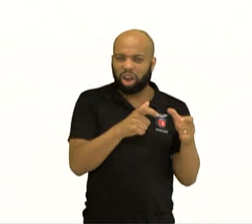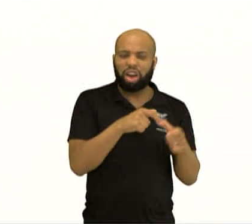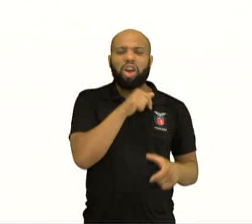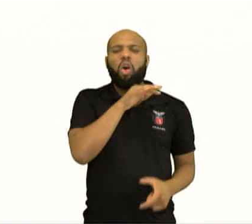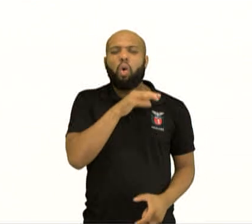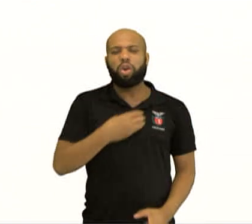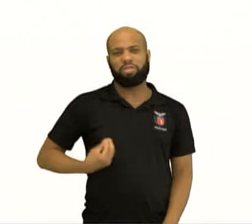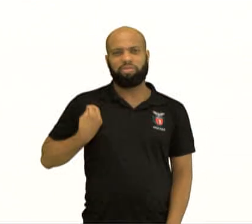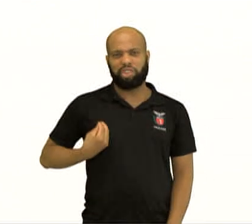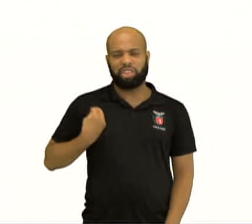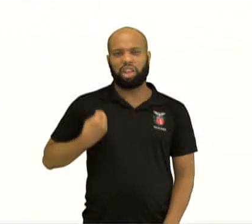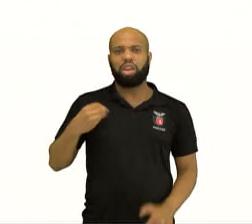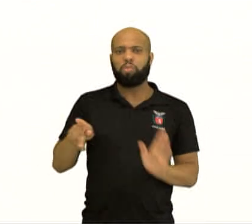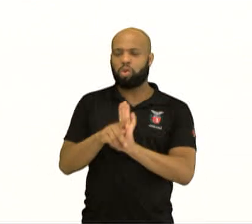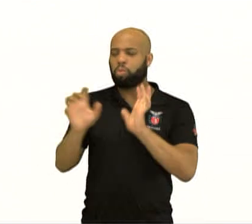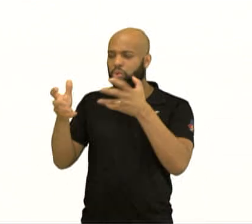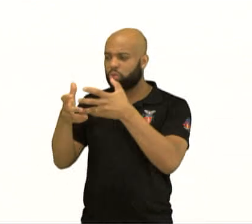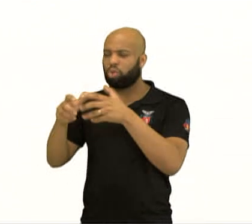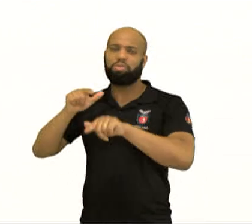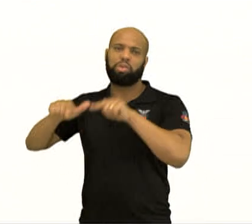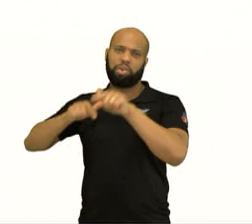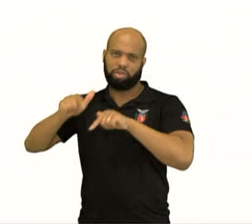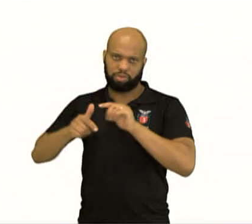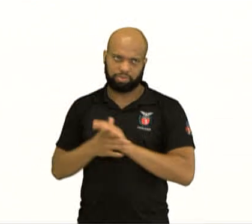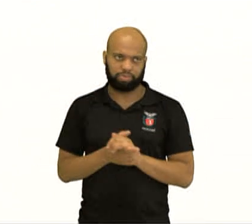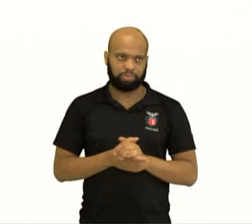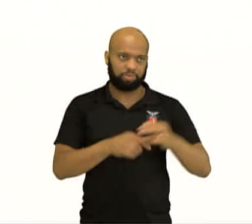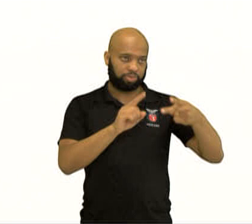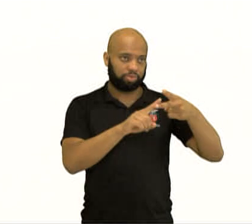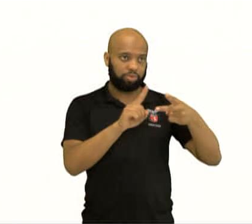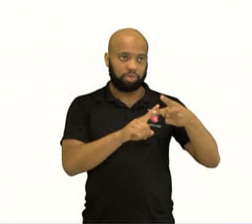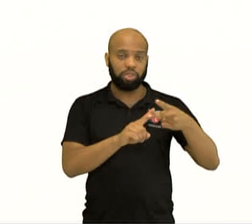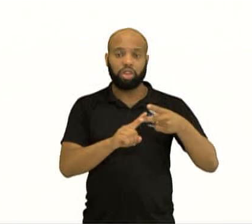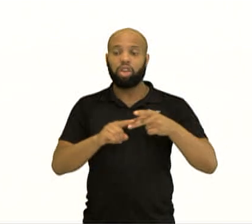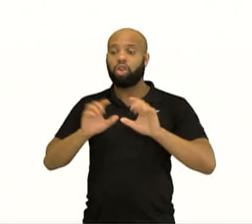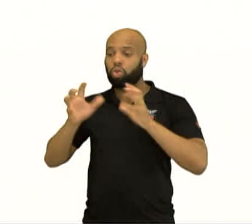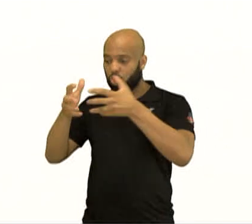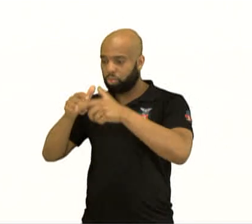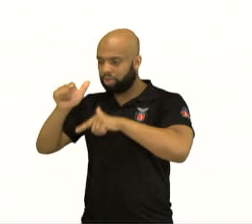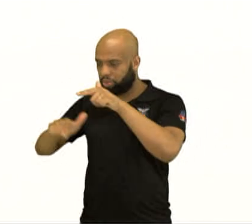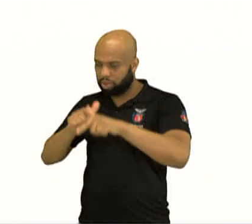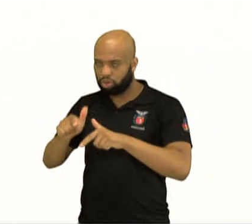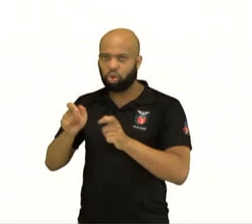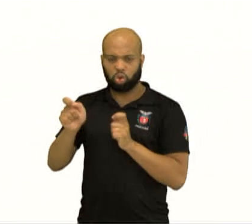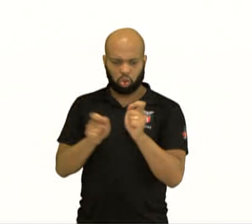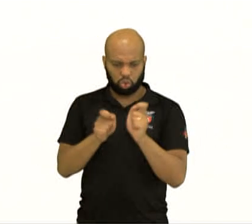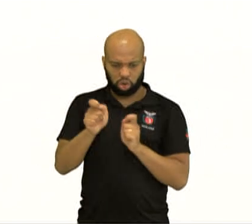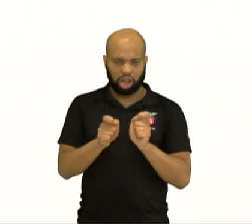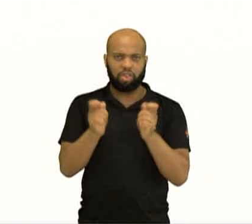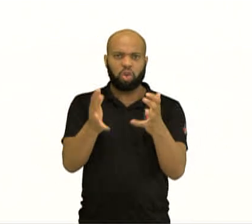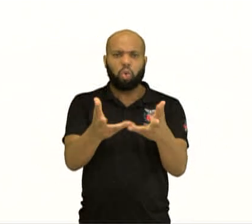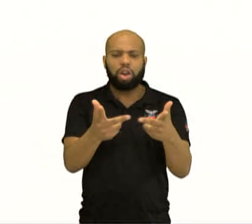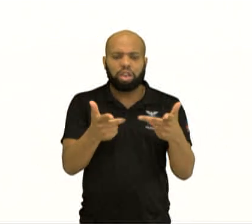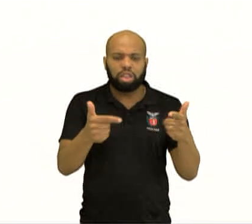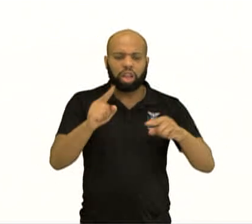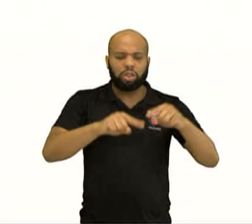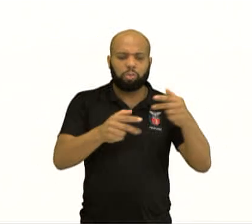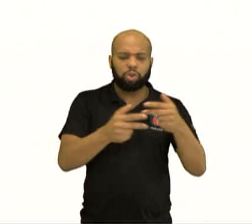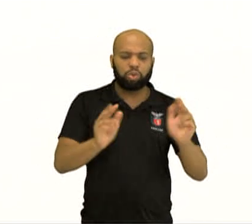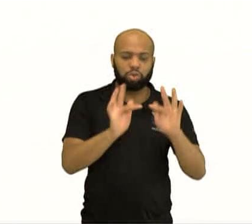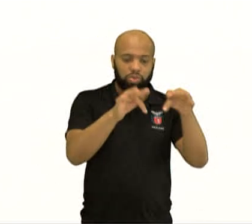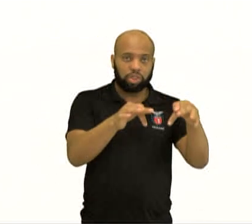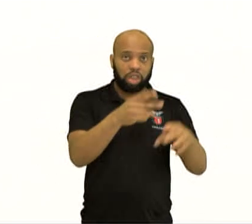classe operária? Letra B. Os operários controlavam a qualidade do produto final, que iria para o